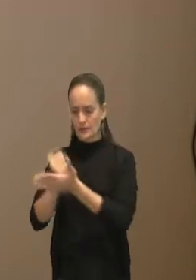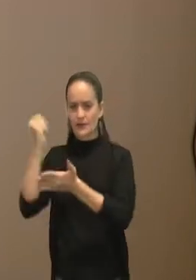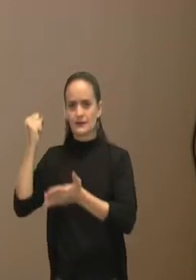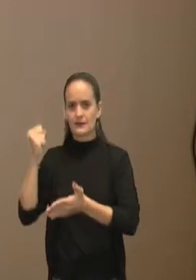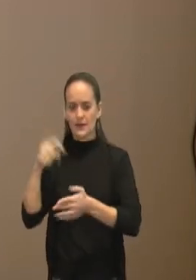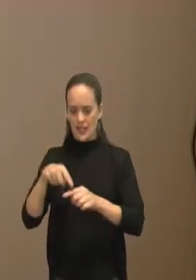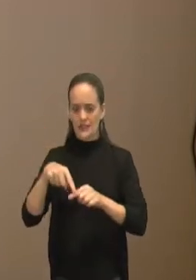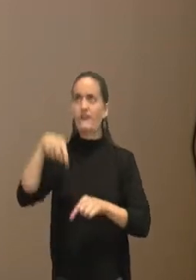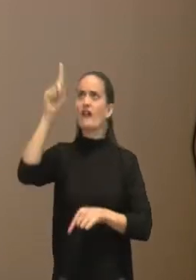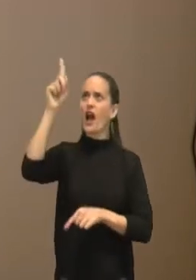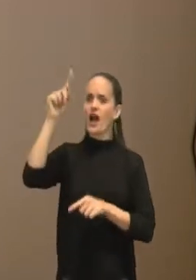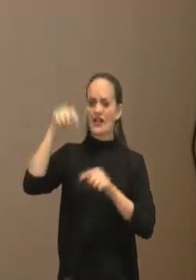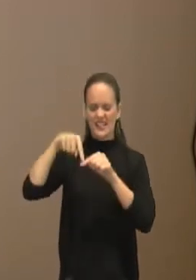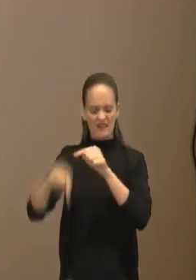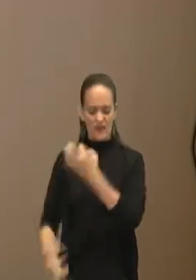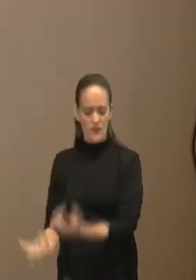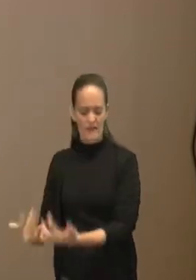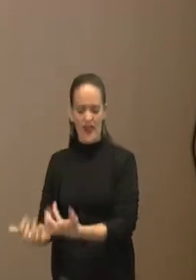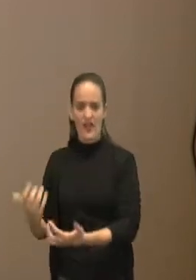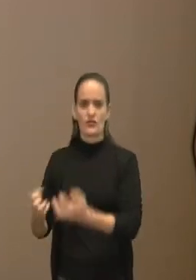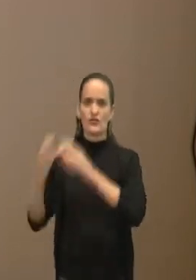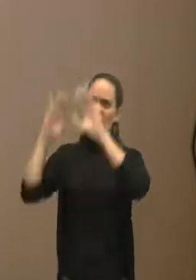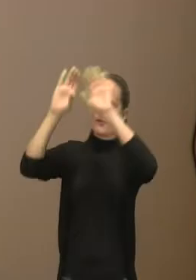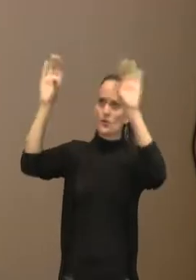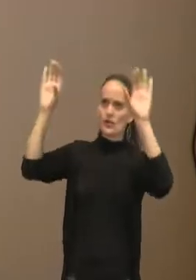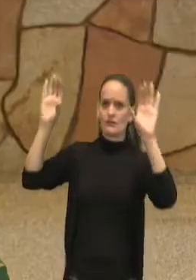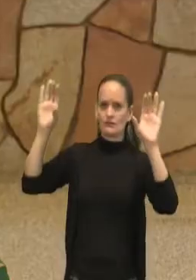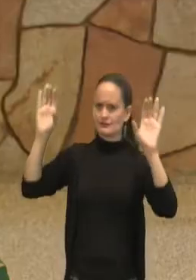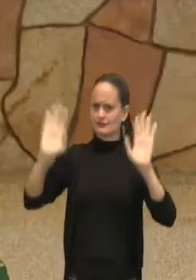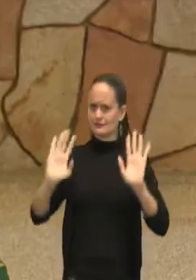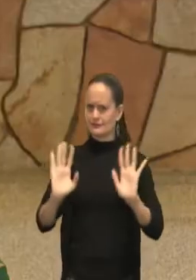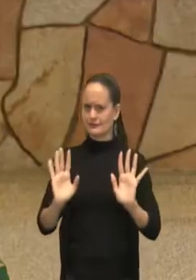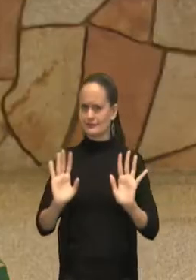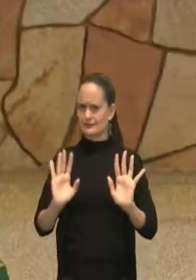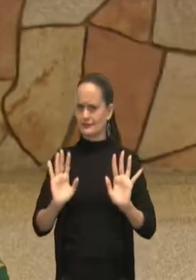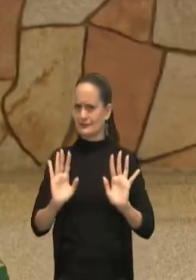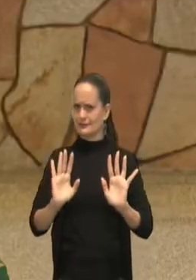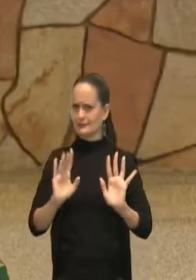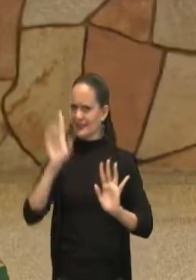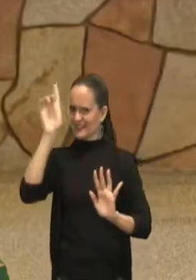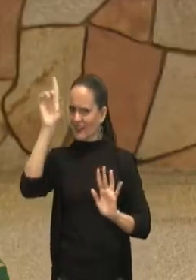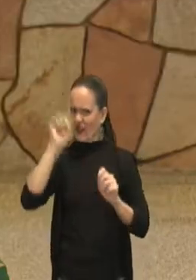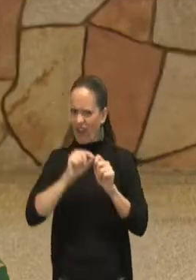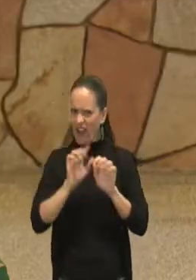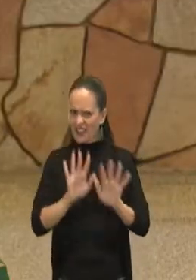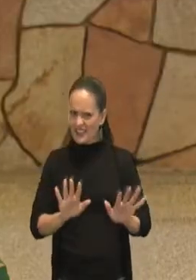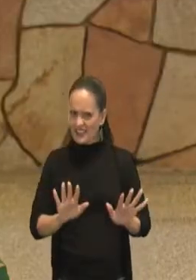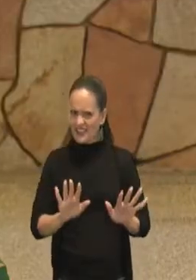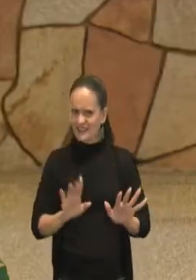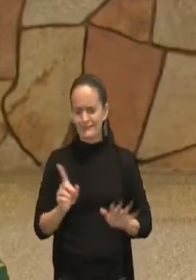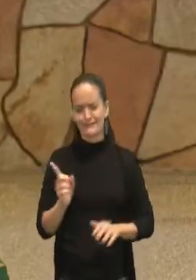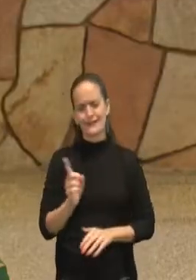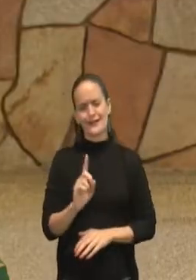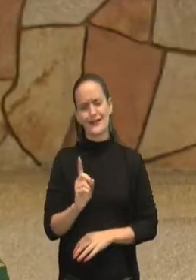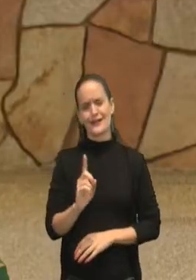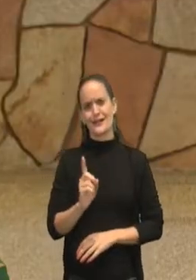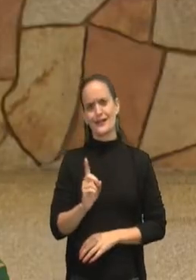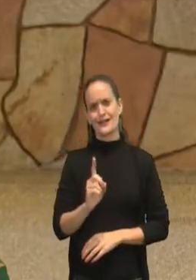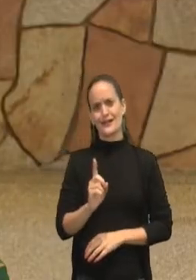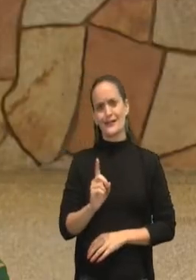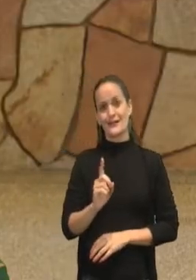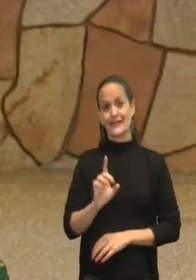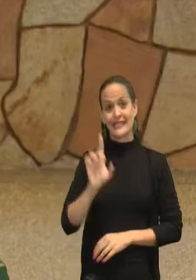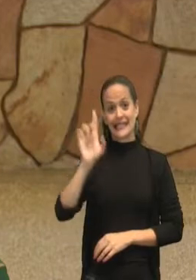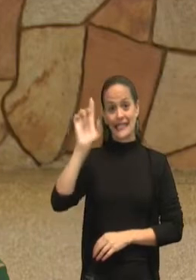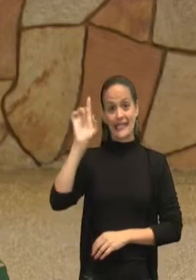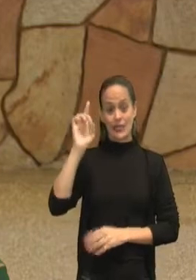desce. Esse sobe, esse desce. Deus não faz assim. O critério de Deus para eleição